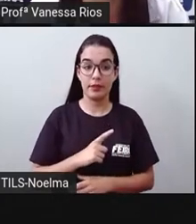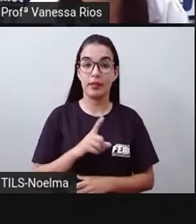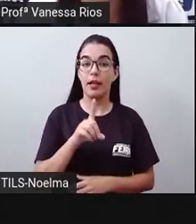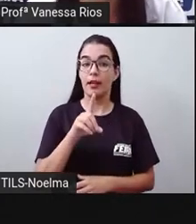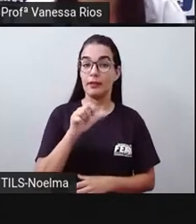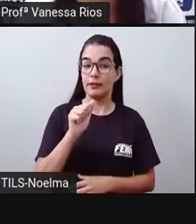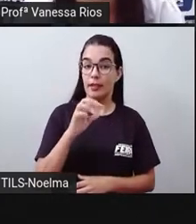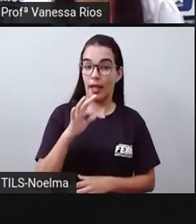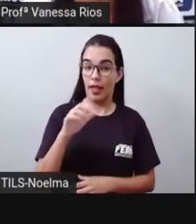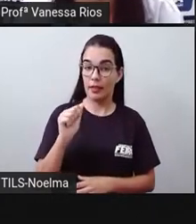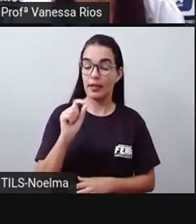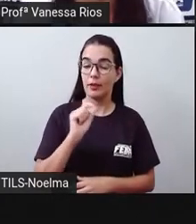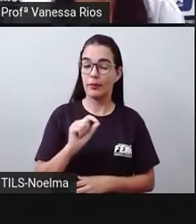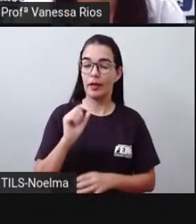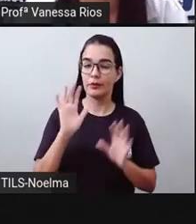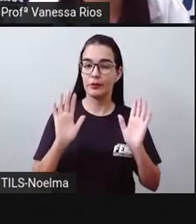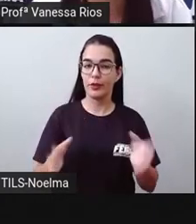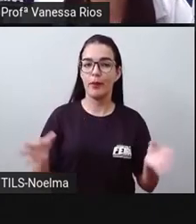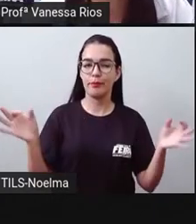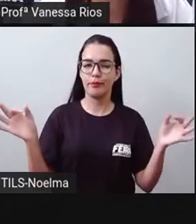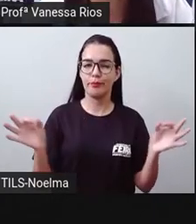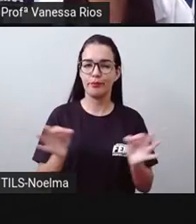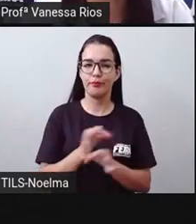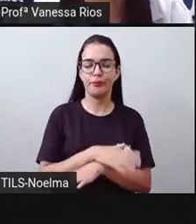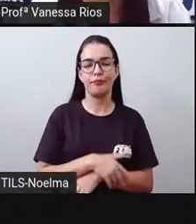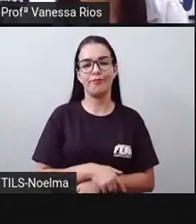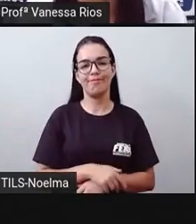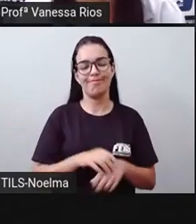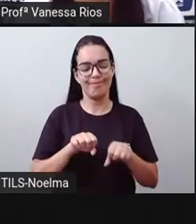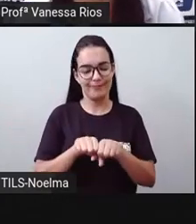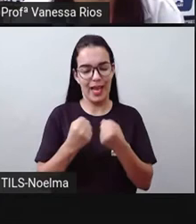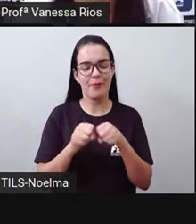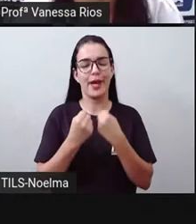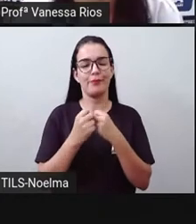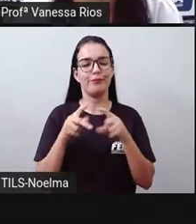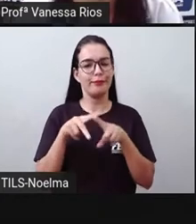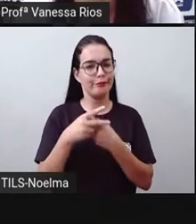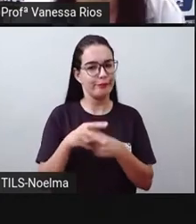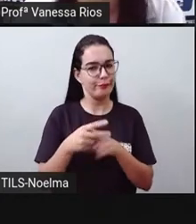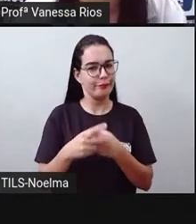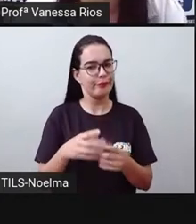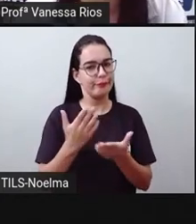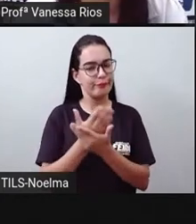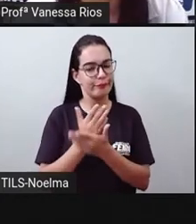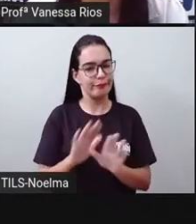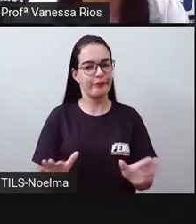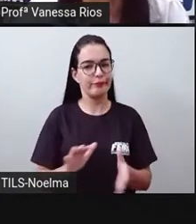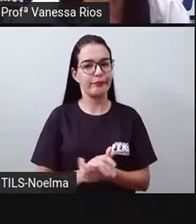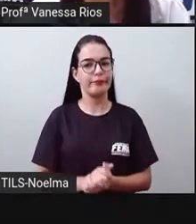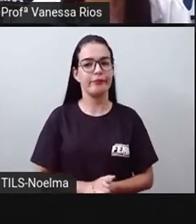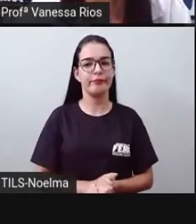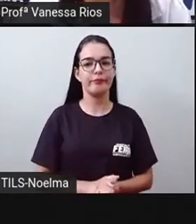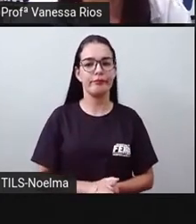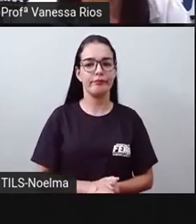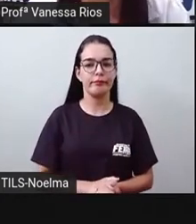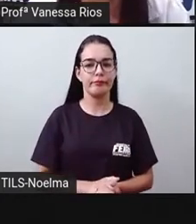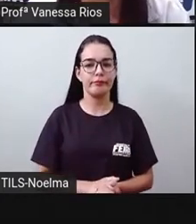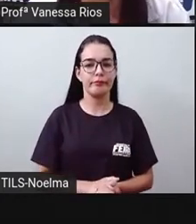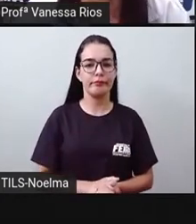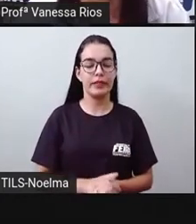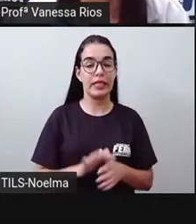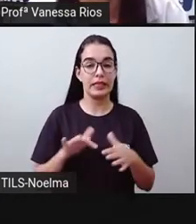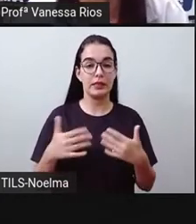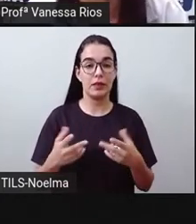datas programadas para deixarem de funcionar ou para já não terem a mesma utilidade. Então, a